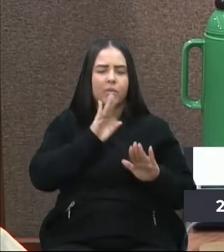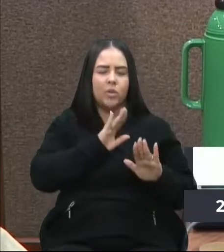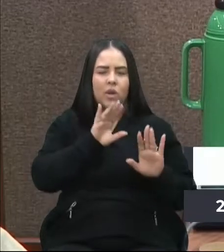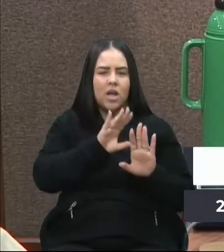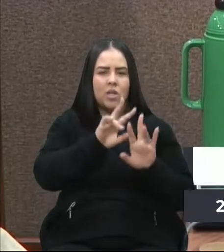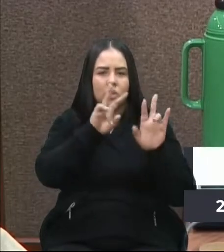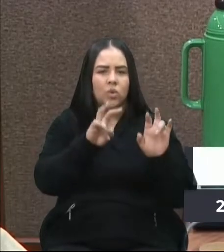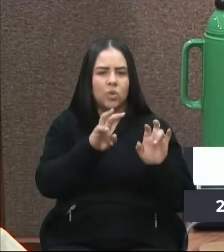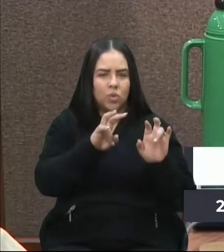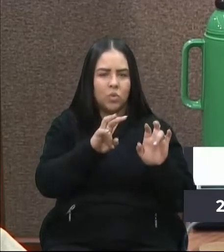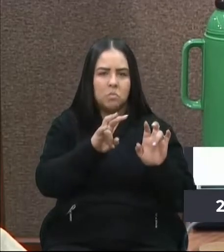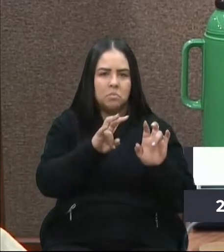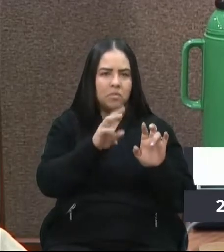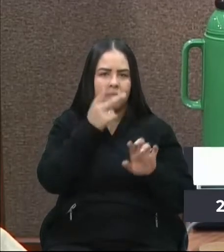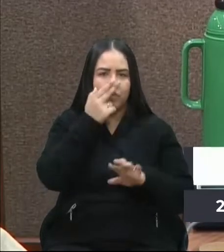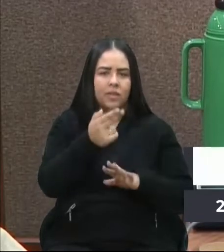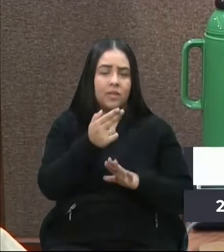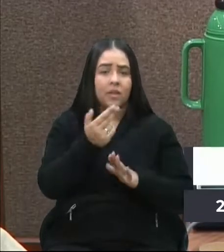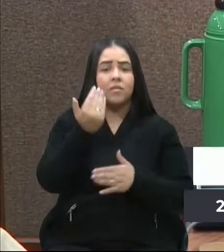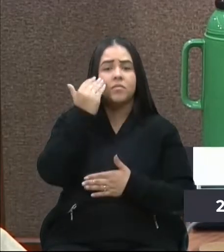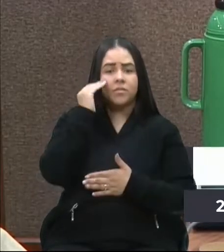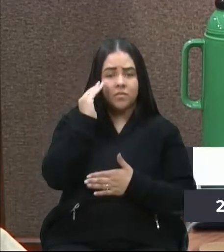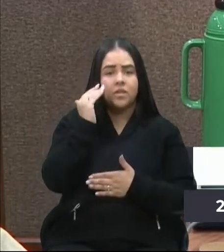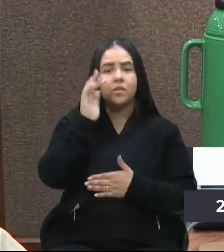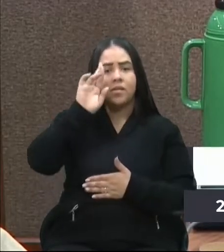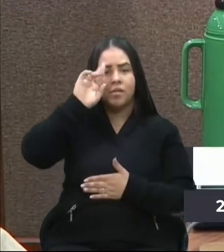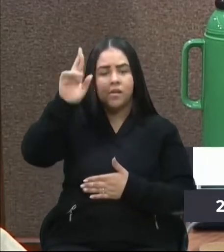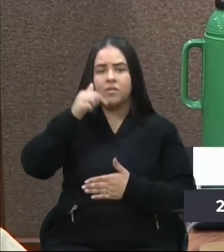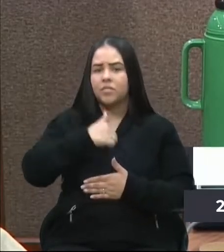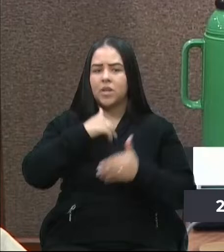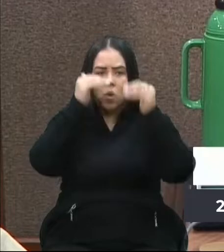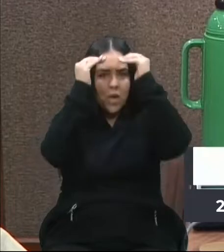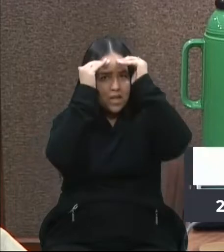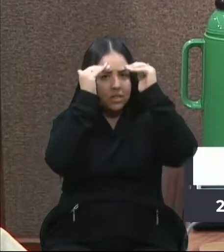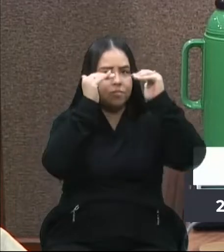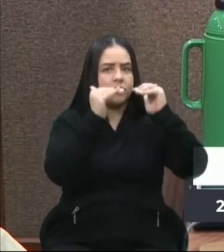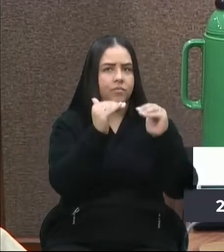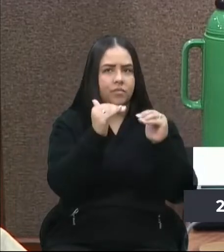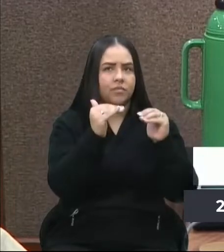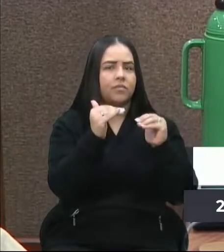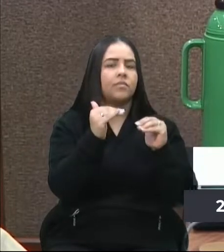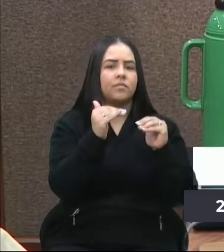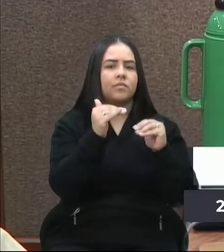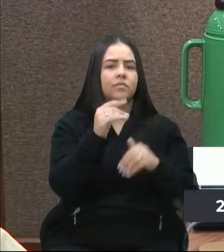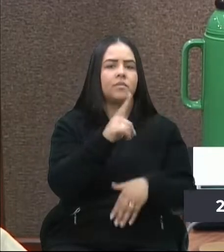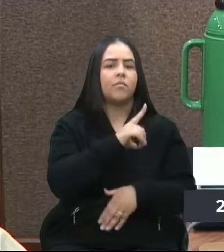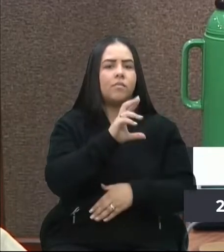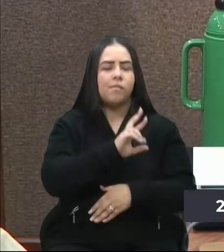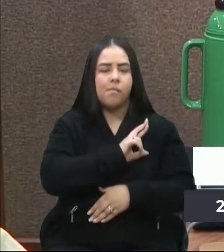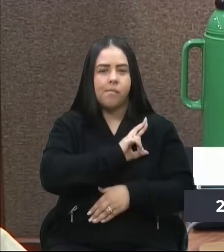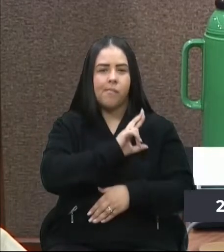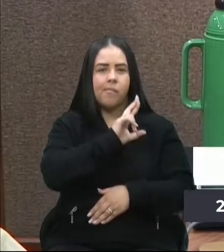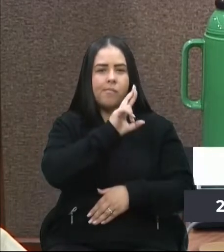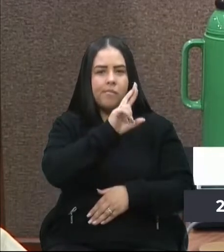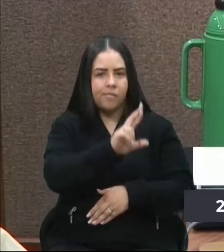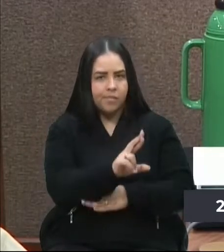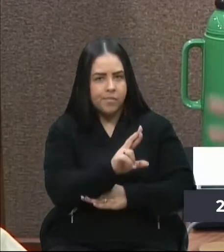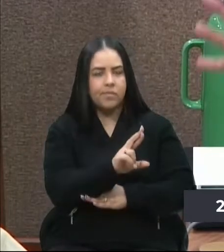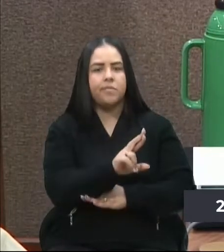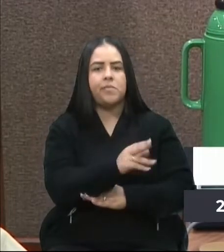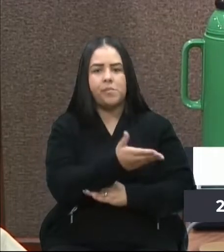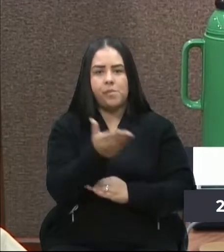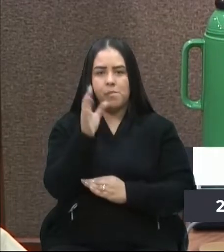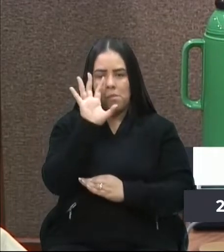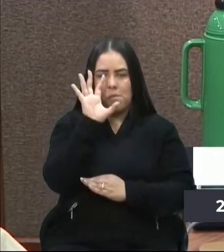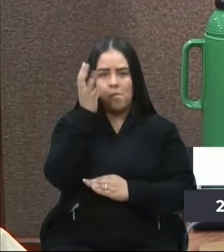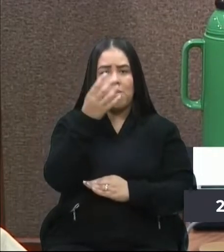o meu entendimento é de que os diretores, a quem eu respeito profundamente, tem a sua representação, né, nessas decisões